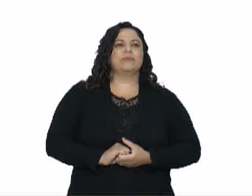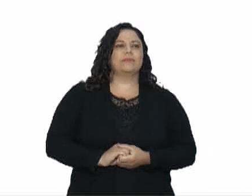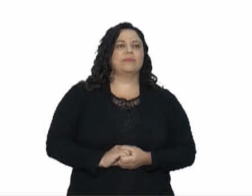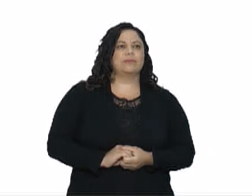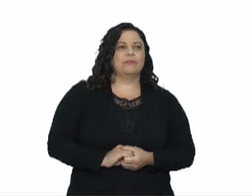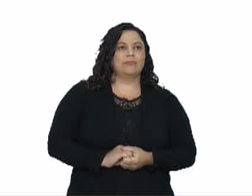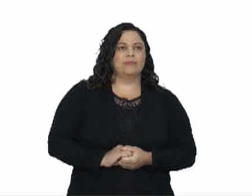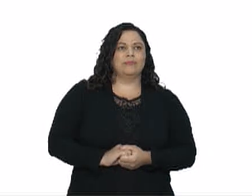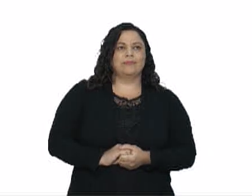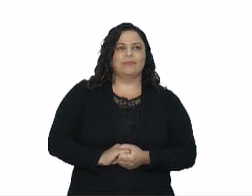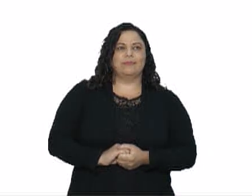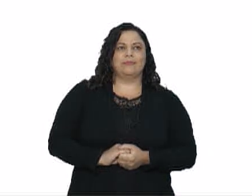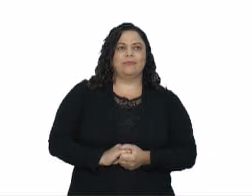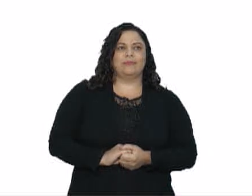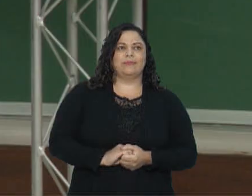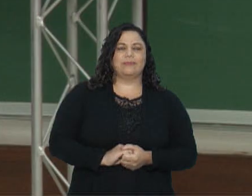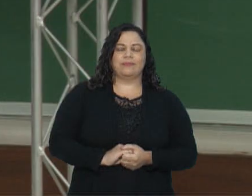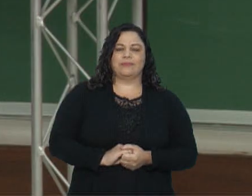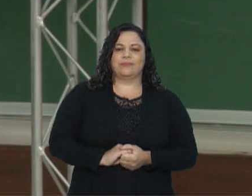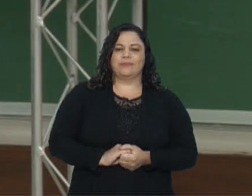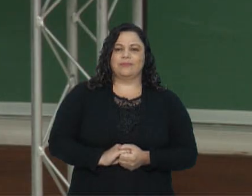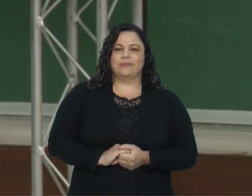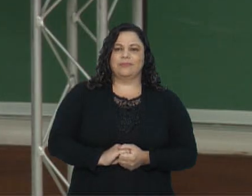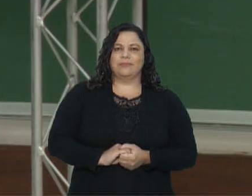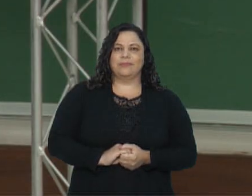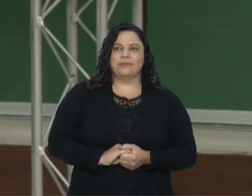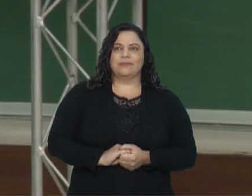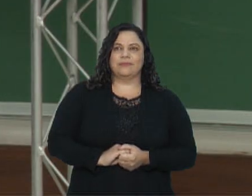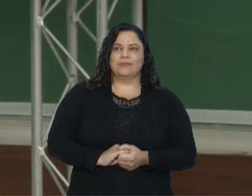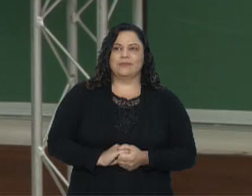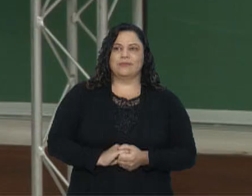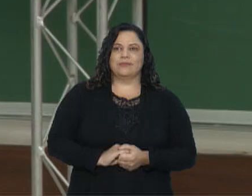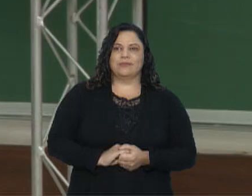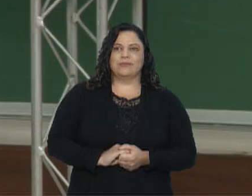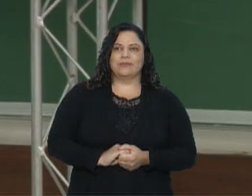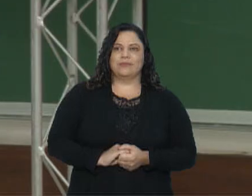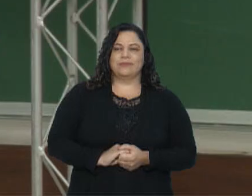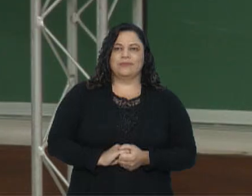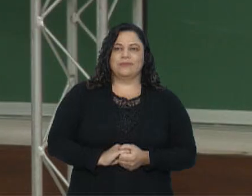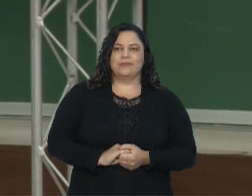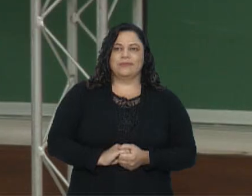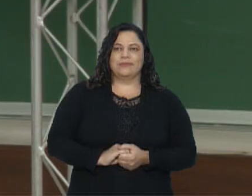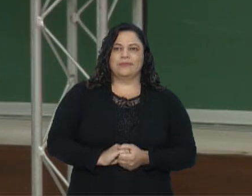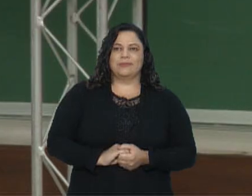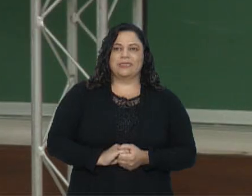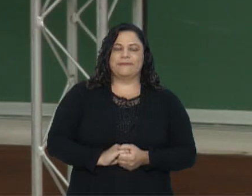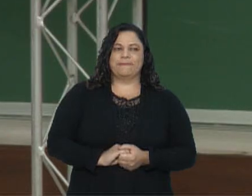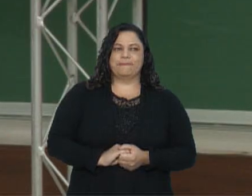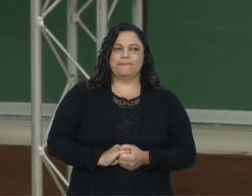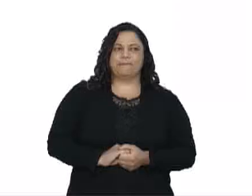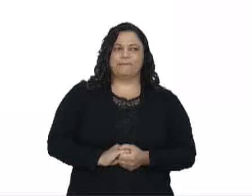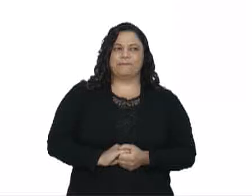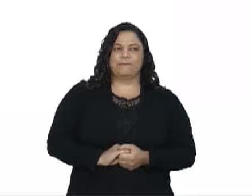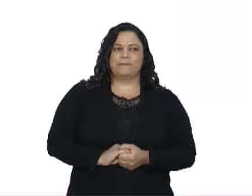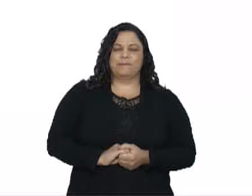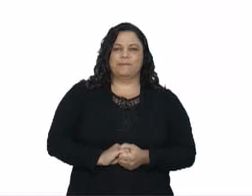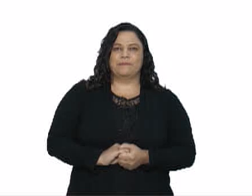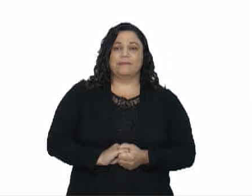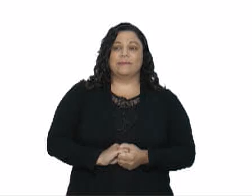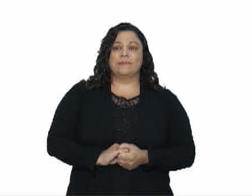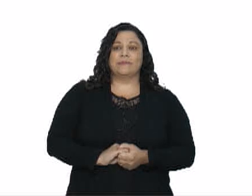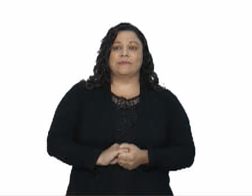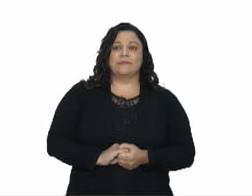aluno, escrúpulo, se acentua? Sim. E é uma resposta correta. Gomes, alpiste, a